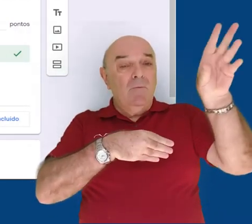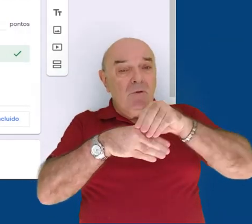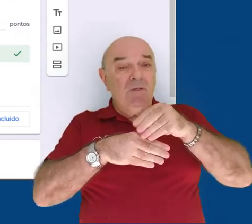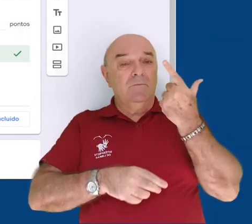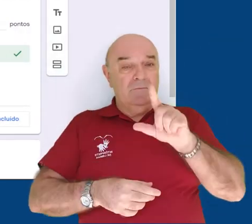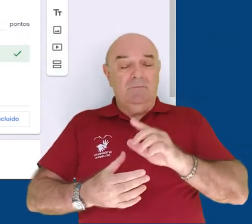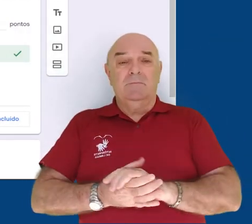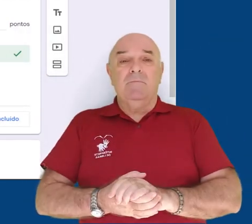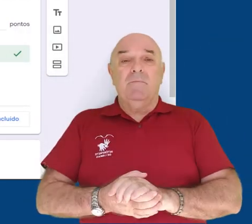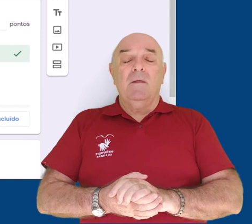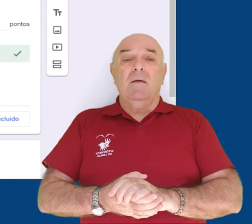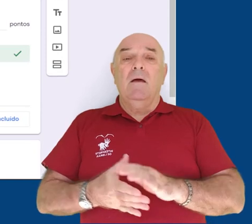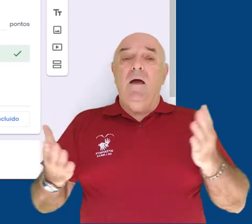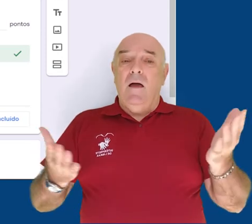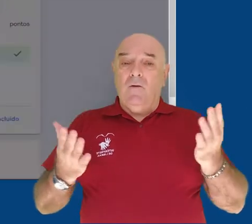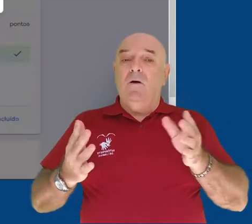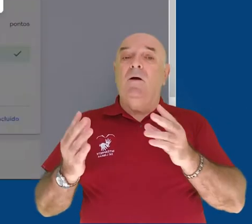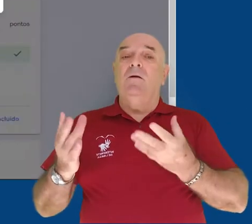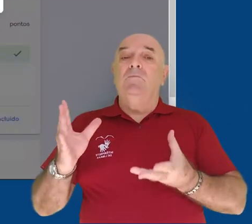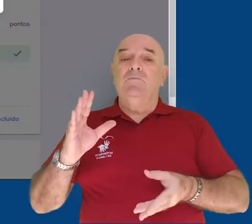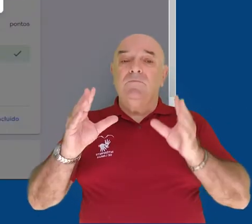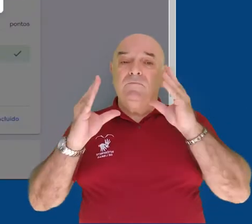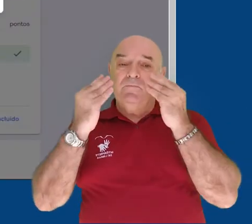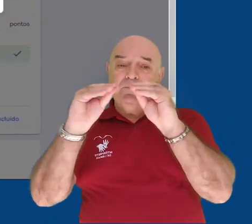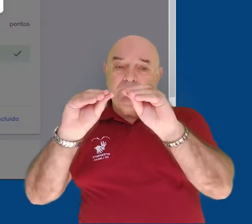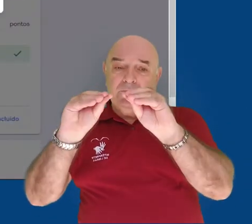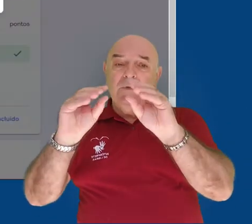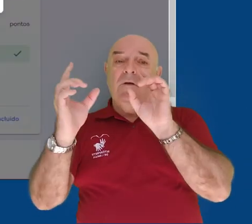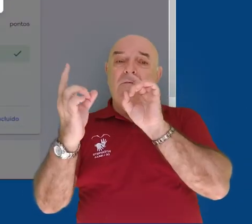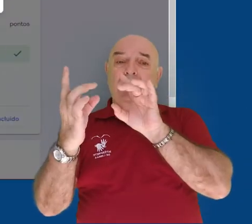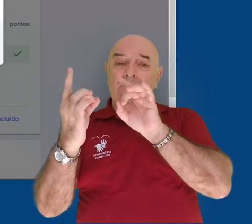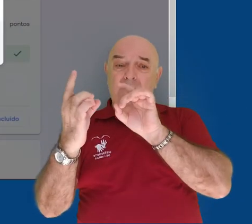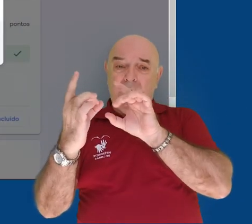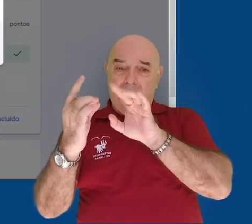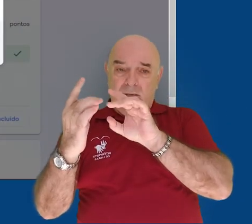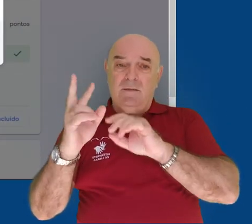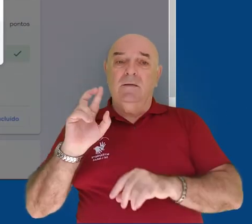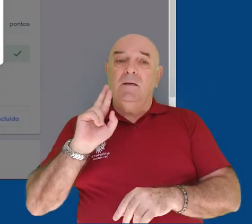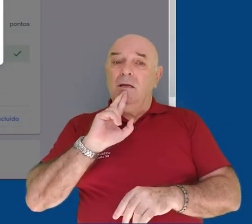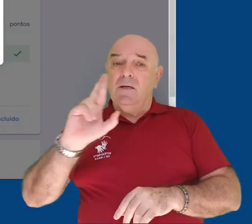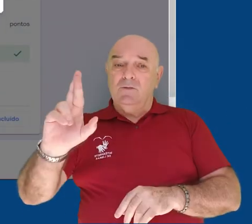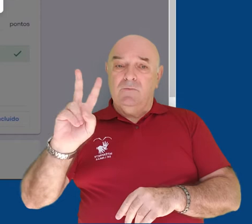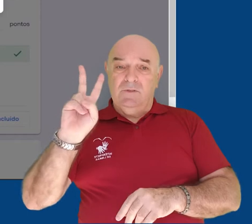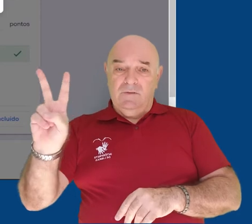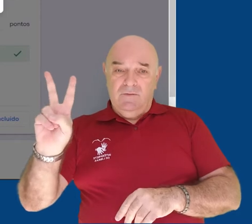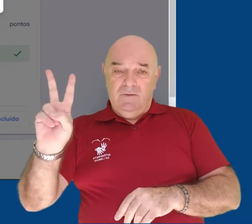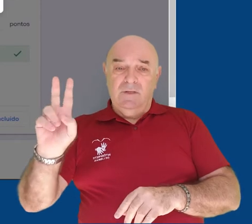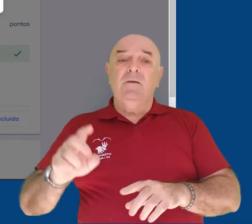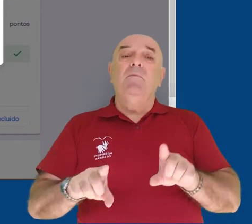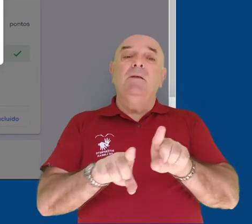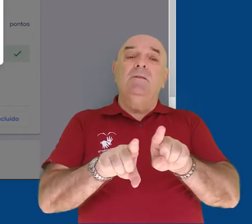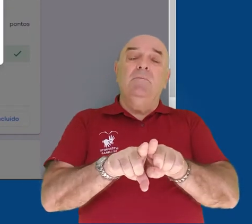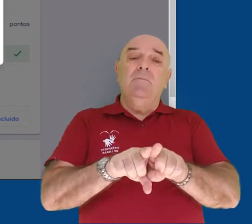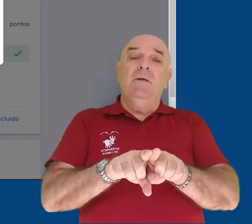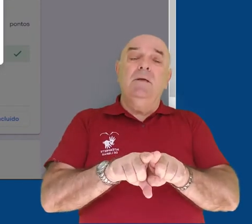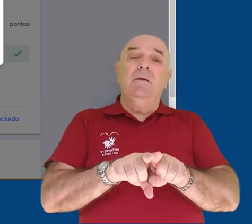pontuado agora posso adicionar o feedback para a resposta no caso dessas que são posso colocar o mesmo feedback para as respostas corretas e incorretas